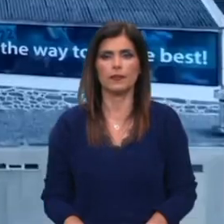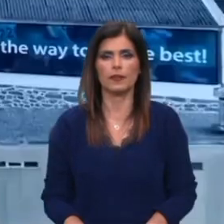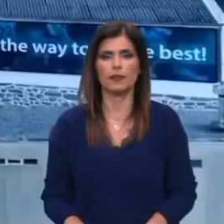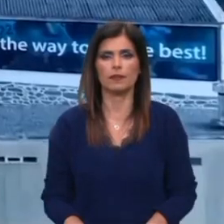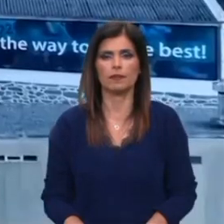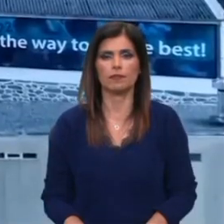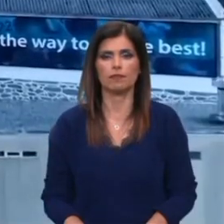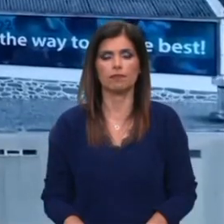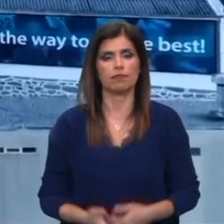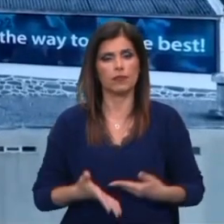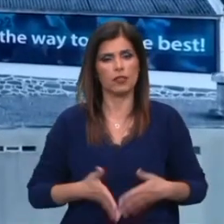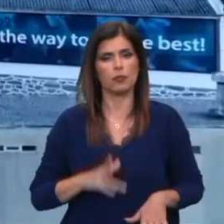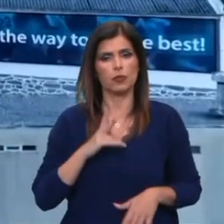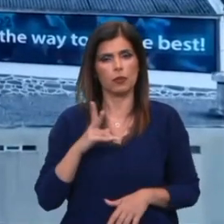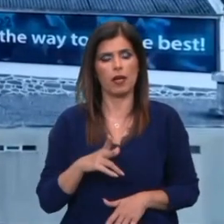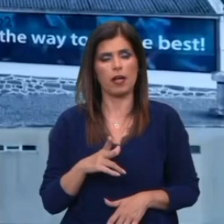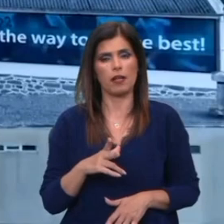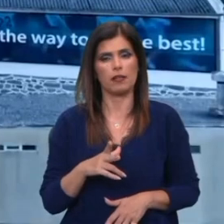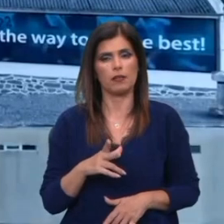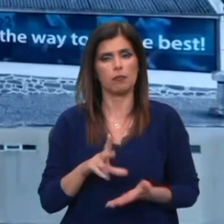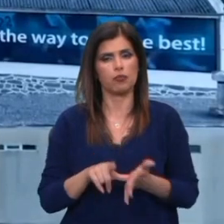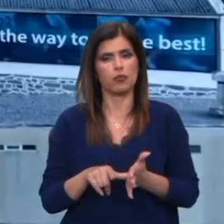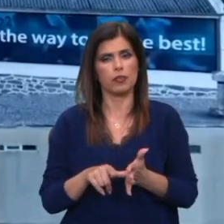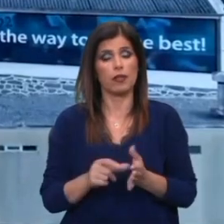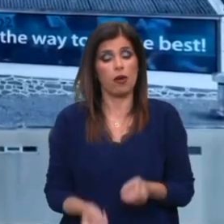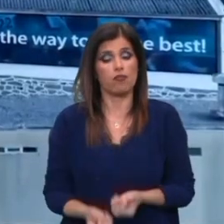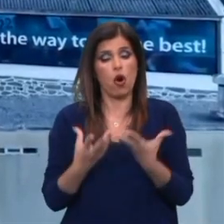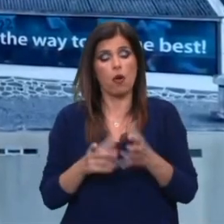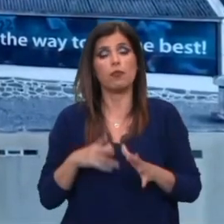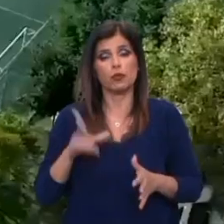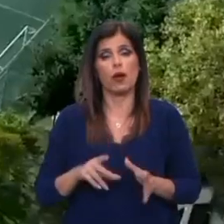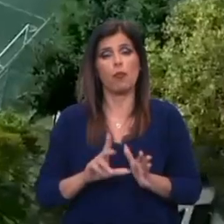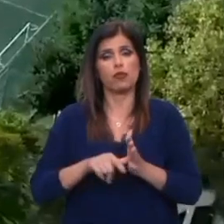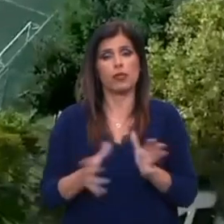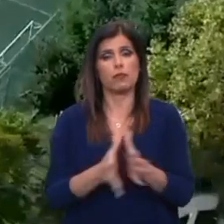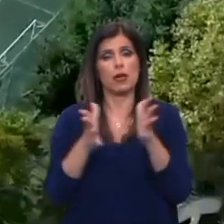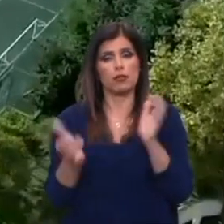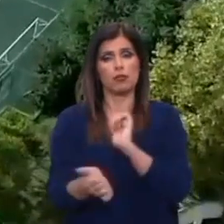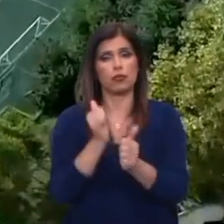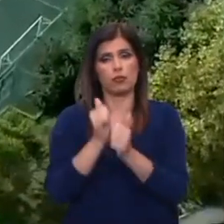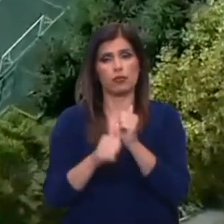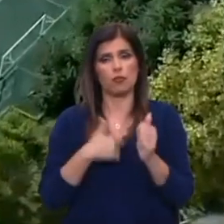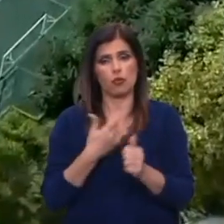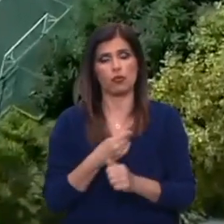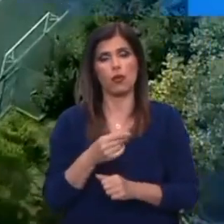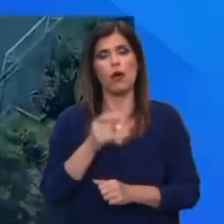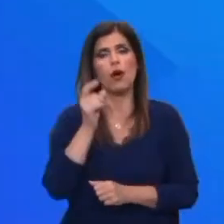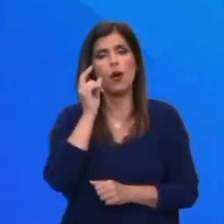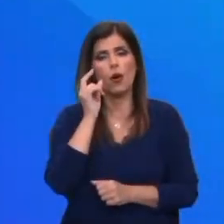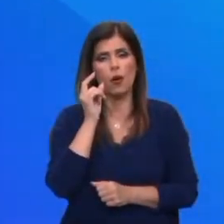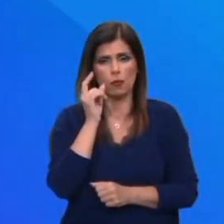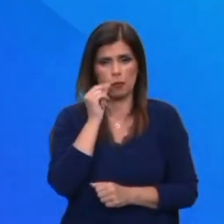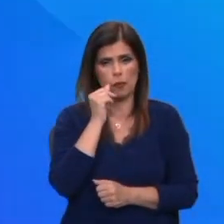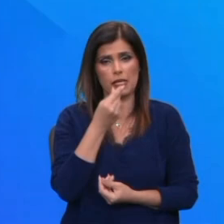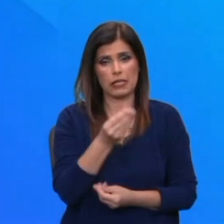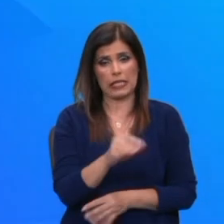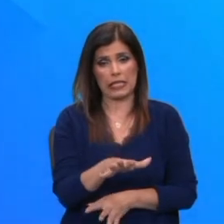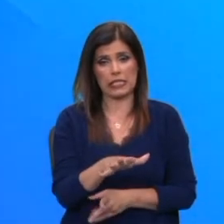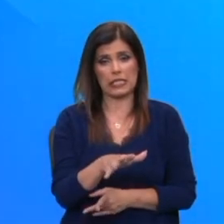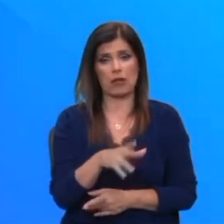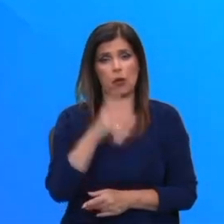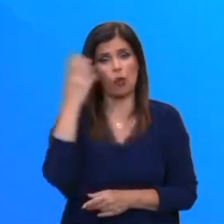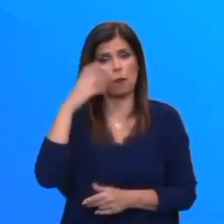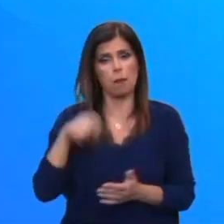Nascido em Portugal, o maior projeto de formação desportiva do mundo. Os pais de um menor colombiano comprometem-se a